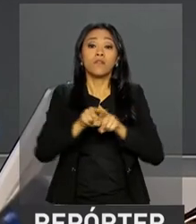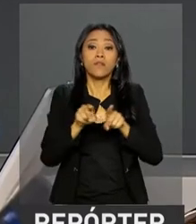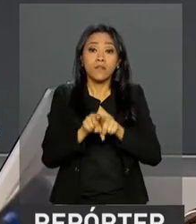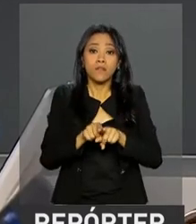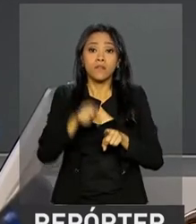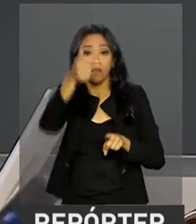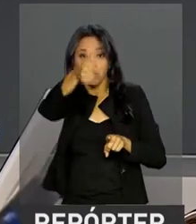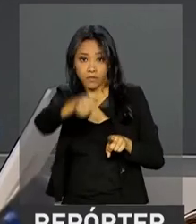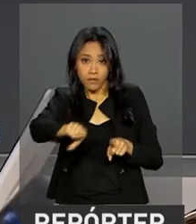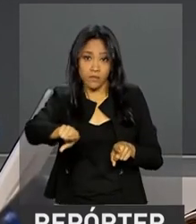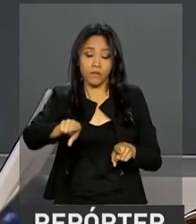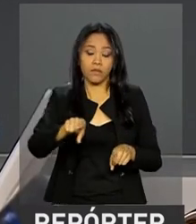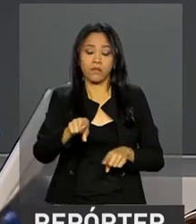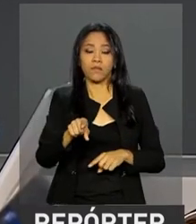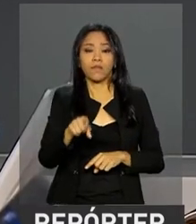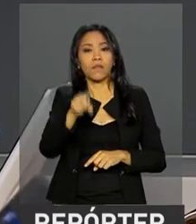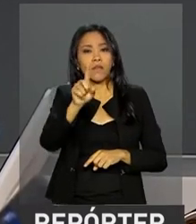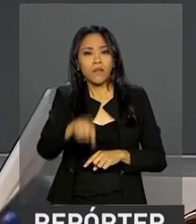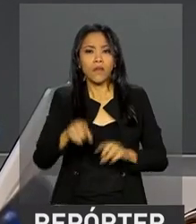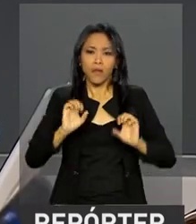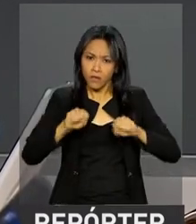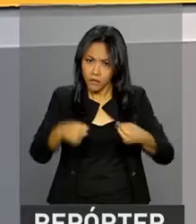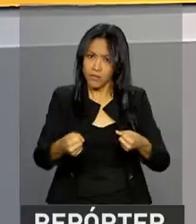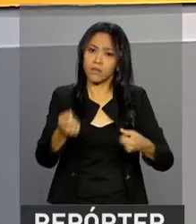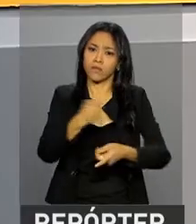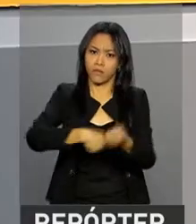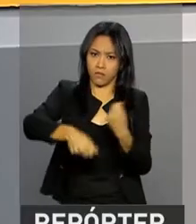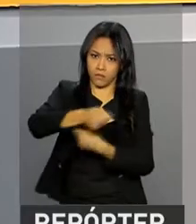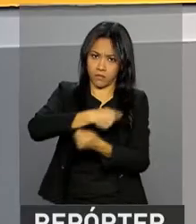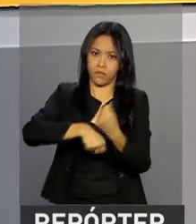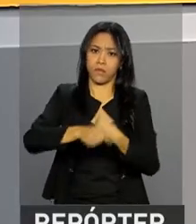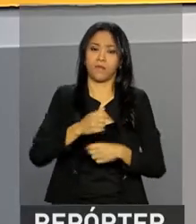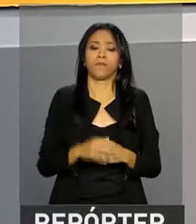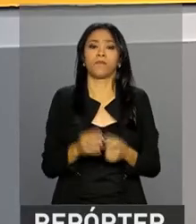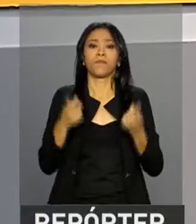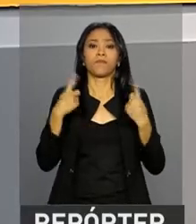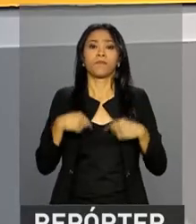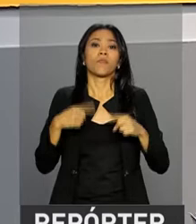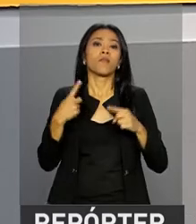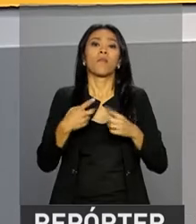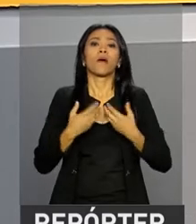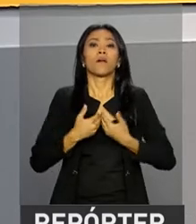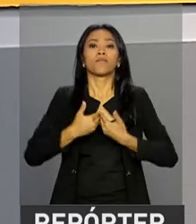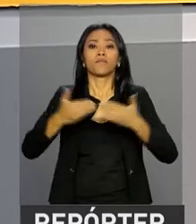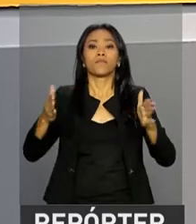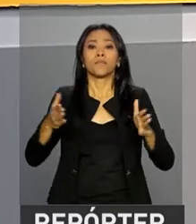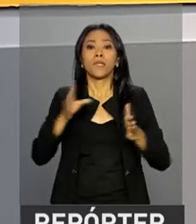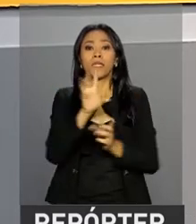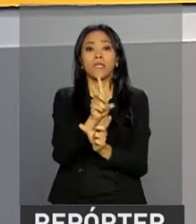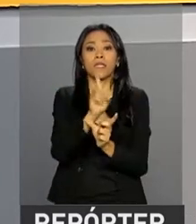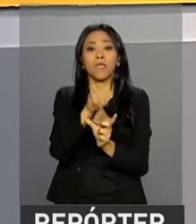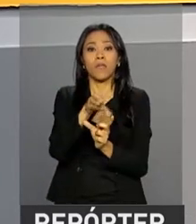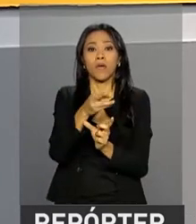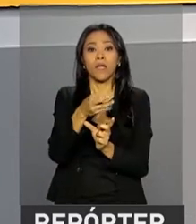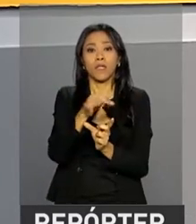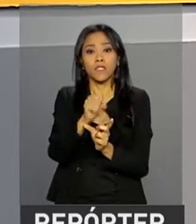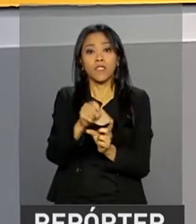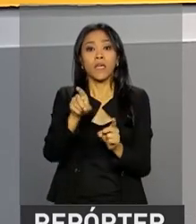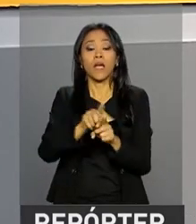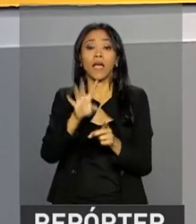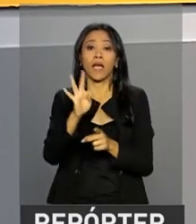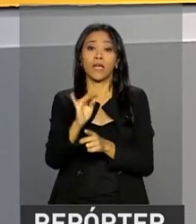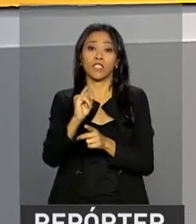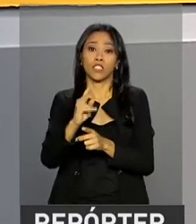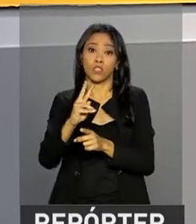mais relevante, que é a recuperação da economia. Para democratizar o acesso aos títulos públicos e à educação financeira,